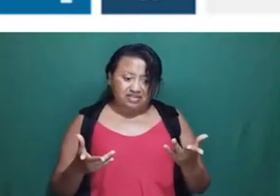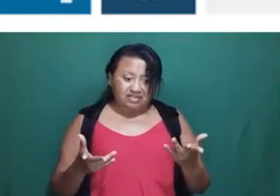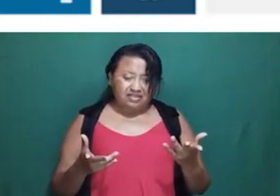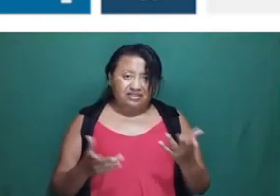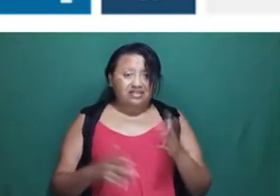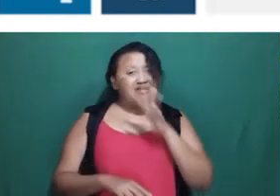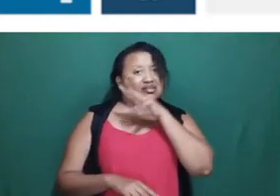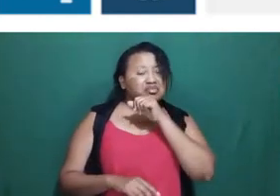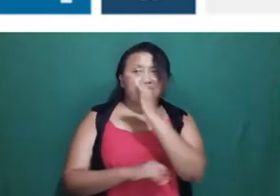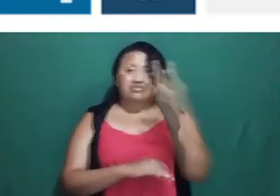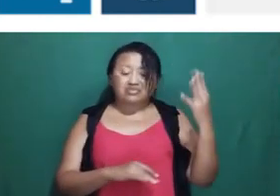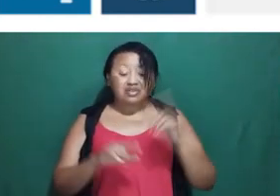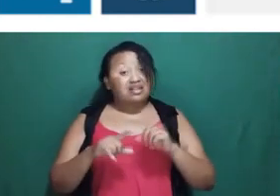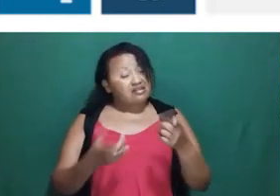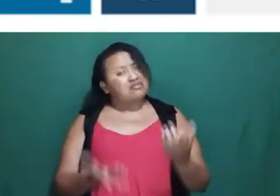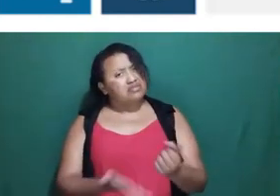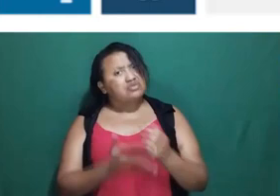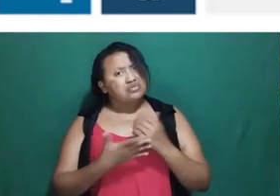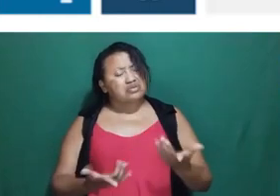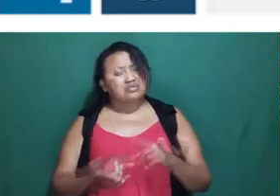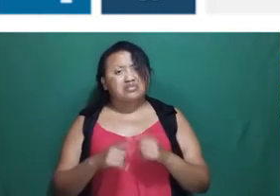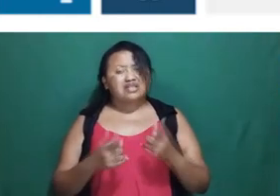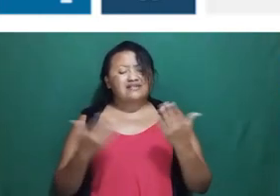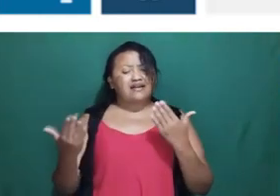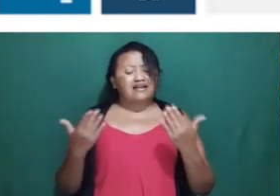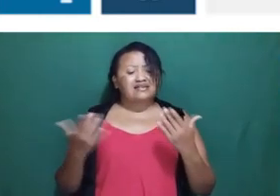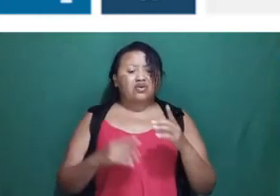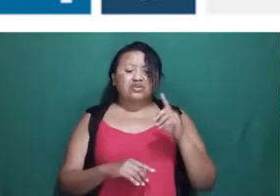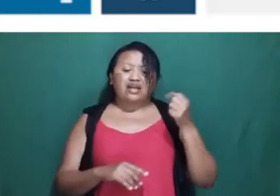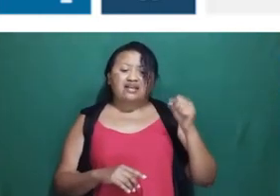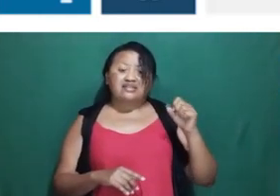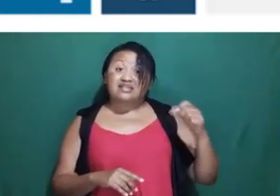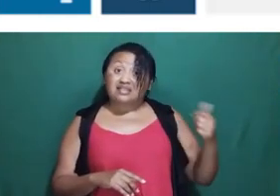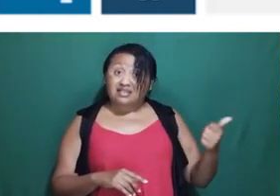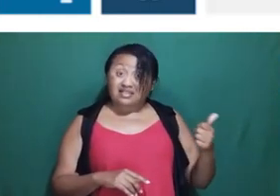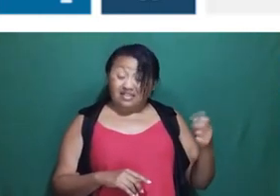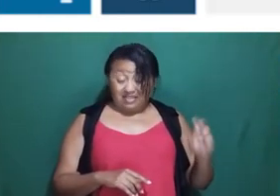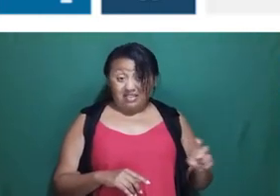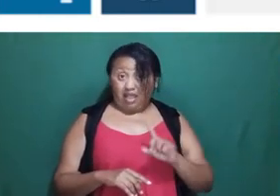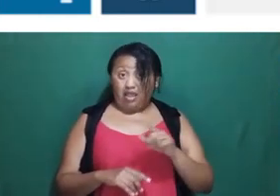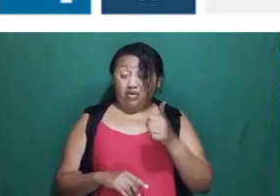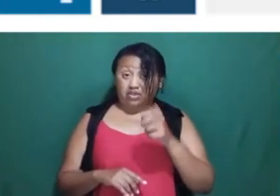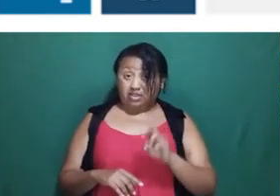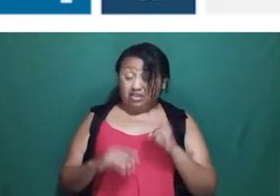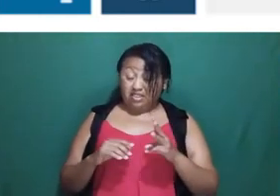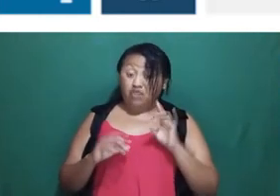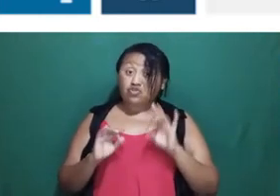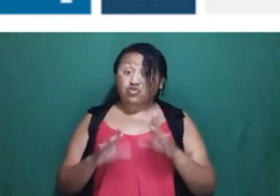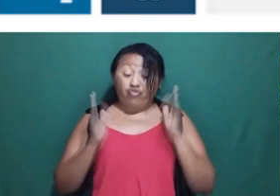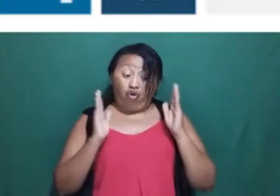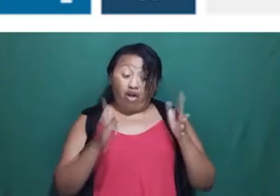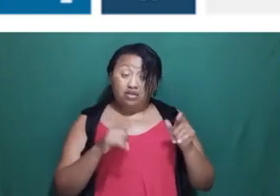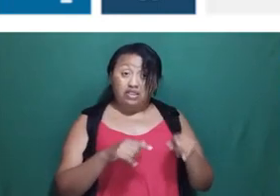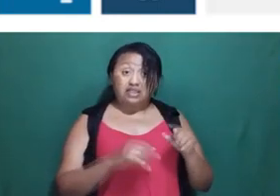né mas perceba gente que esse tem mais relação pode ser 15 e não com 13 né Aí eu tô focando apenas na fauna e flora